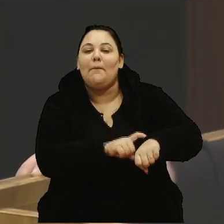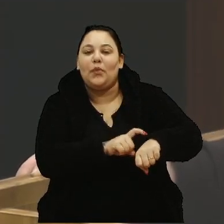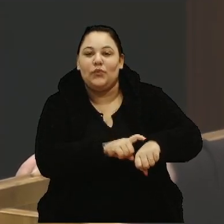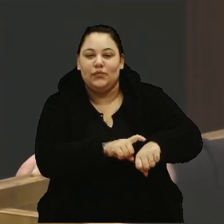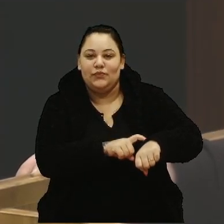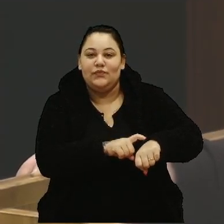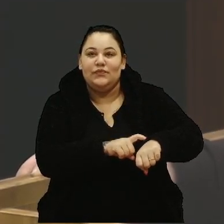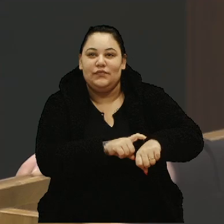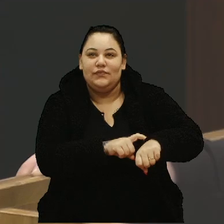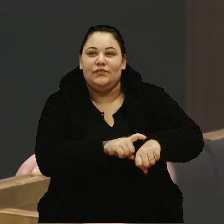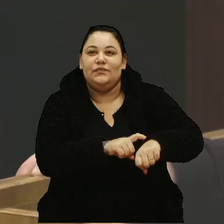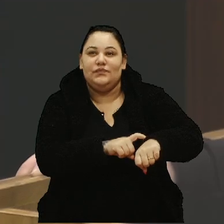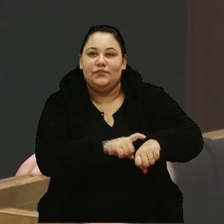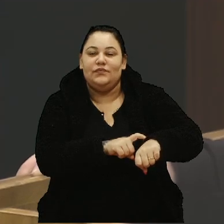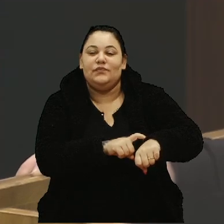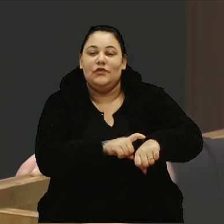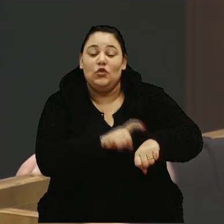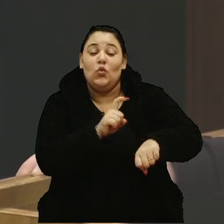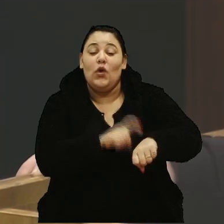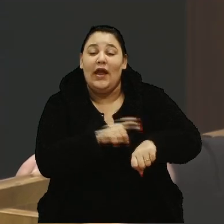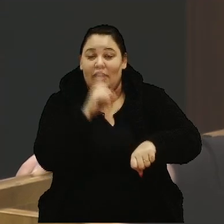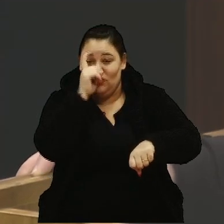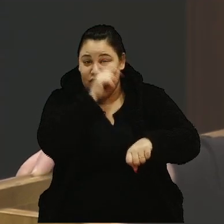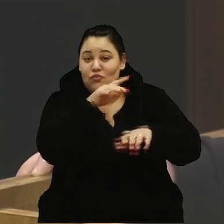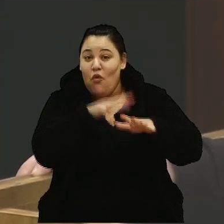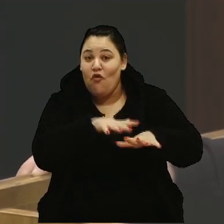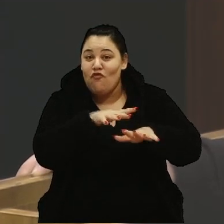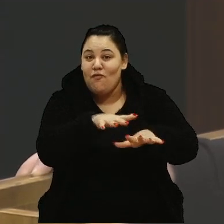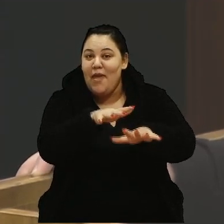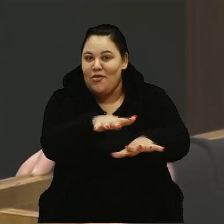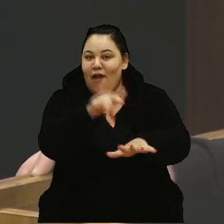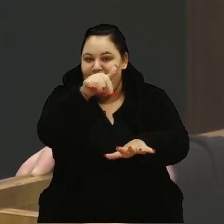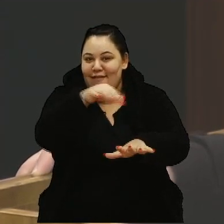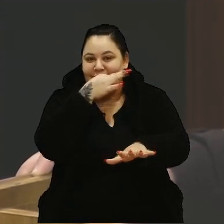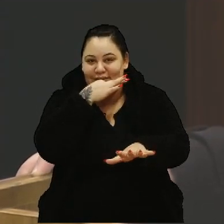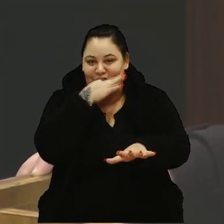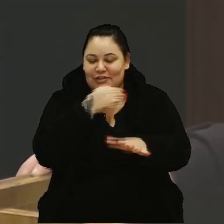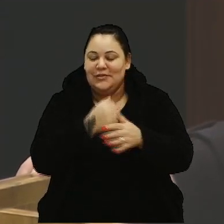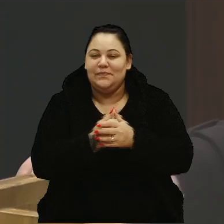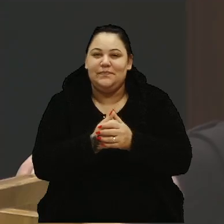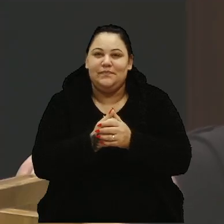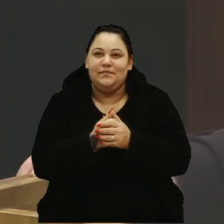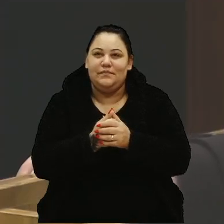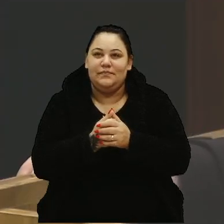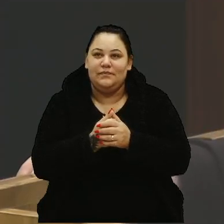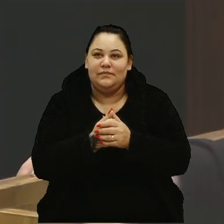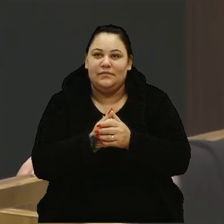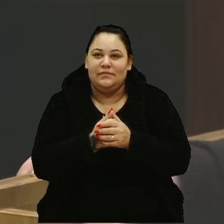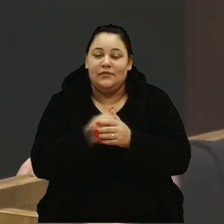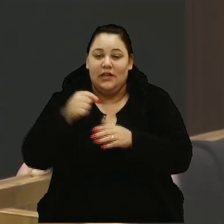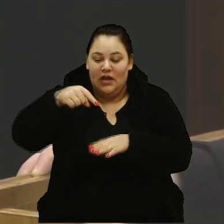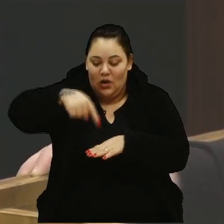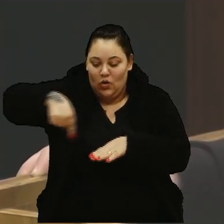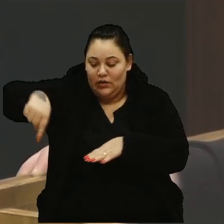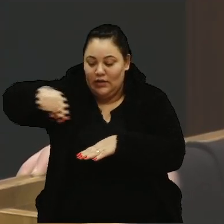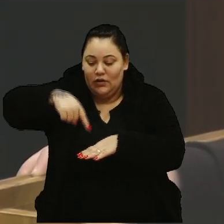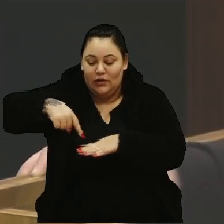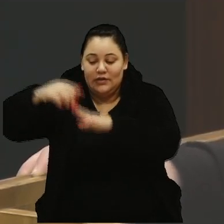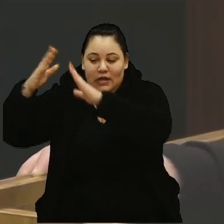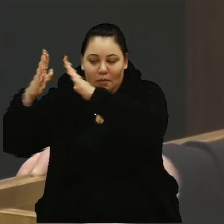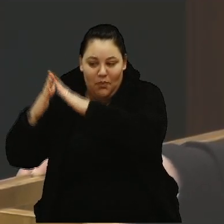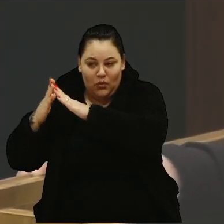tempo eu levo para fazer todo esse translado, esse trajeto, lá da rotatória da São